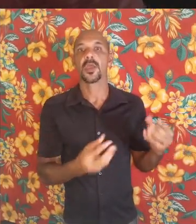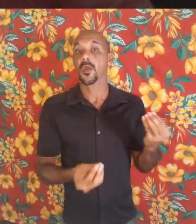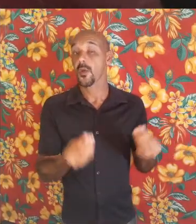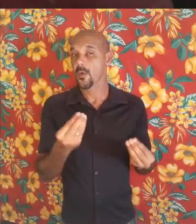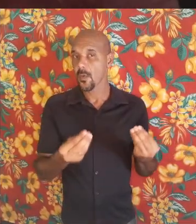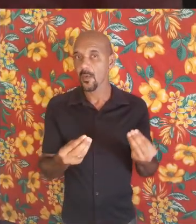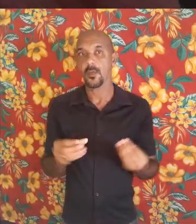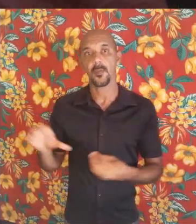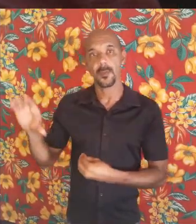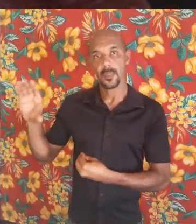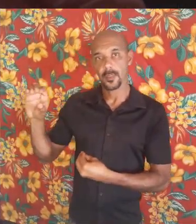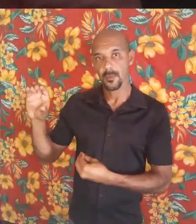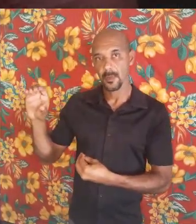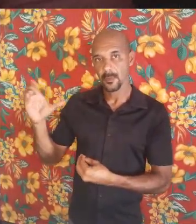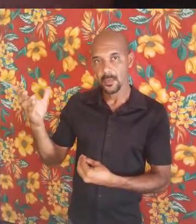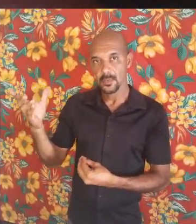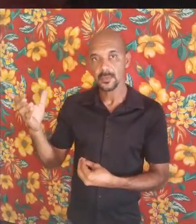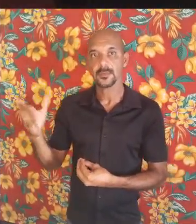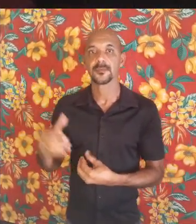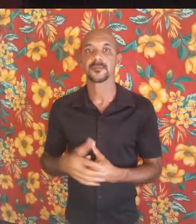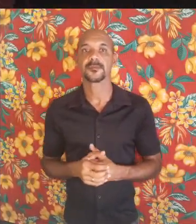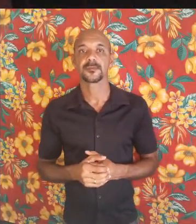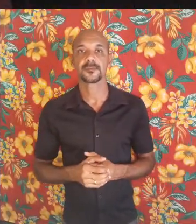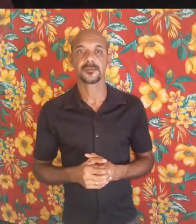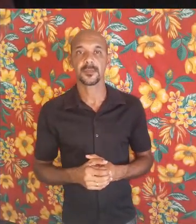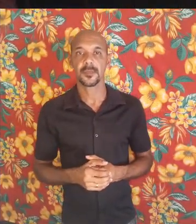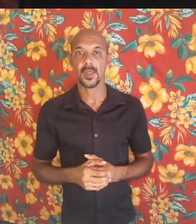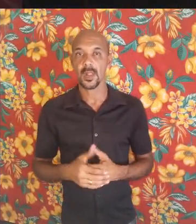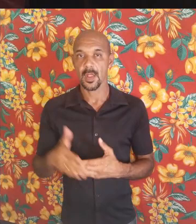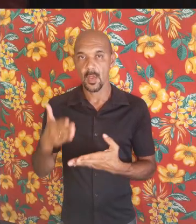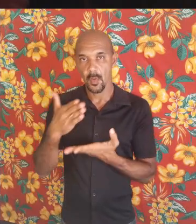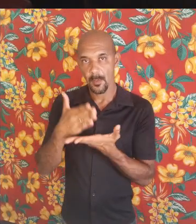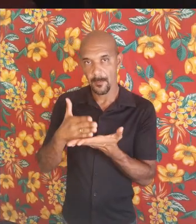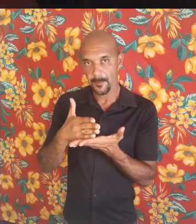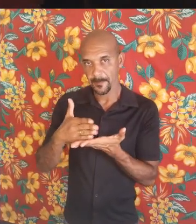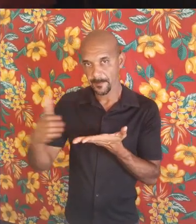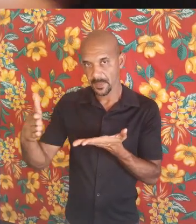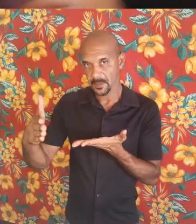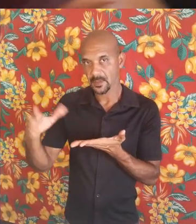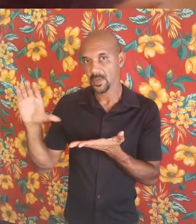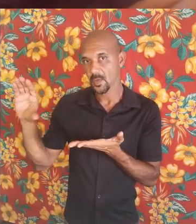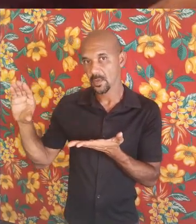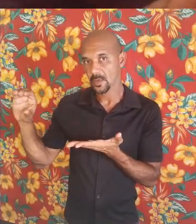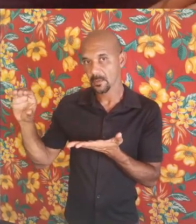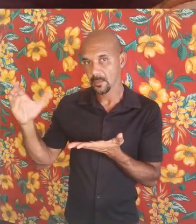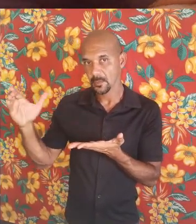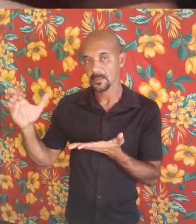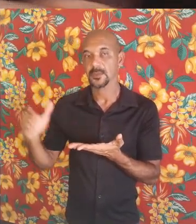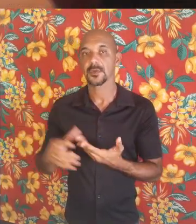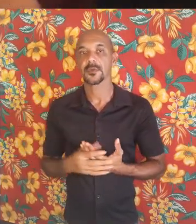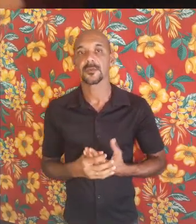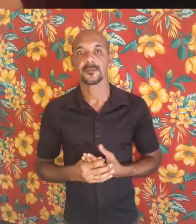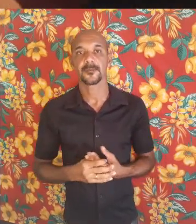uma bucha, certo? Um pedacinho de bucha.